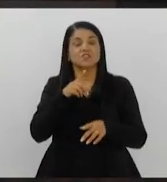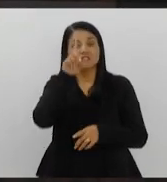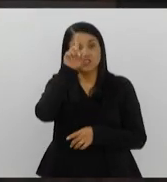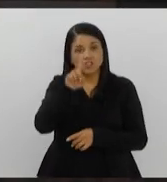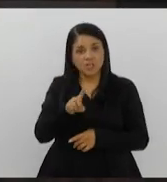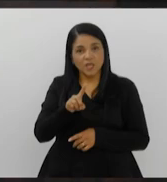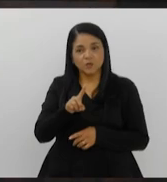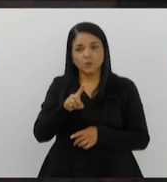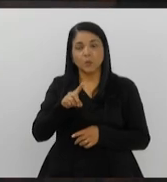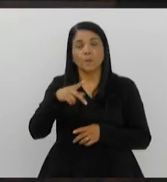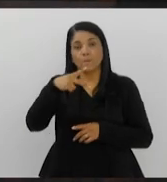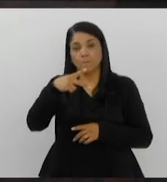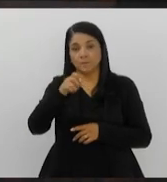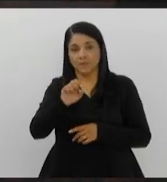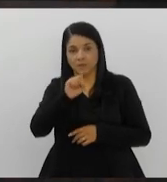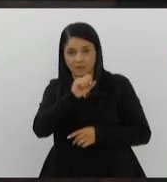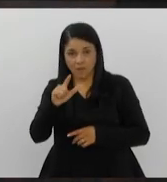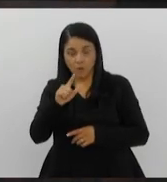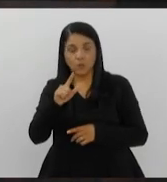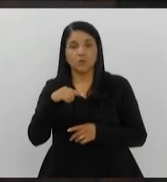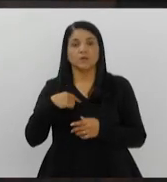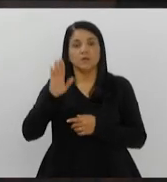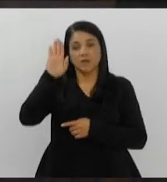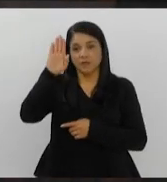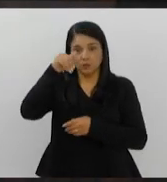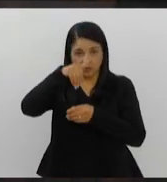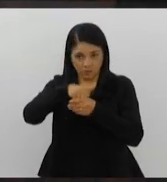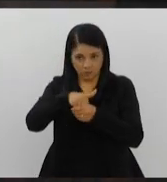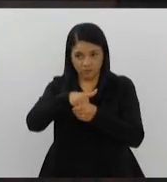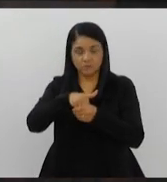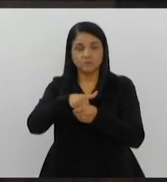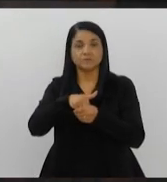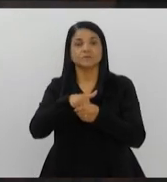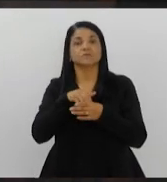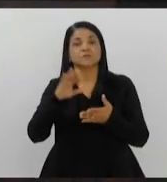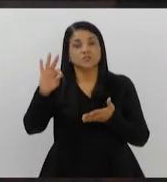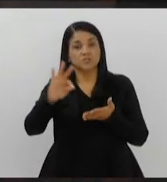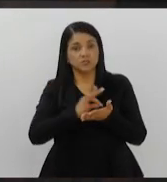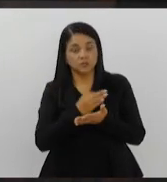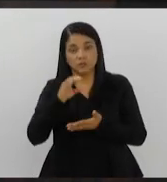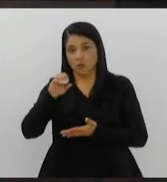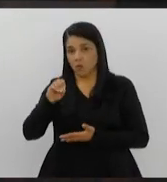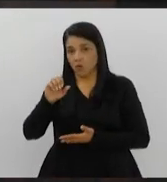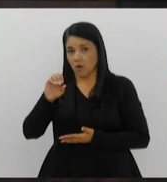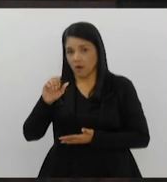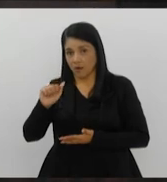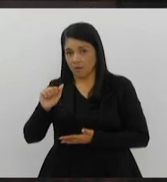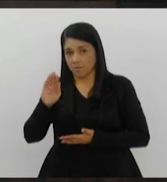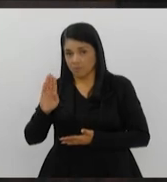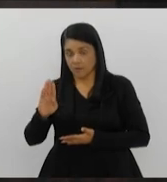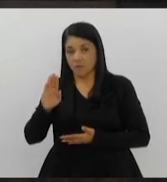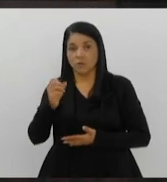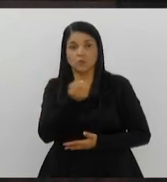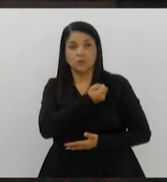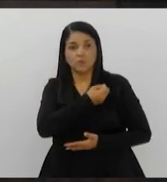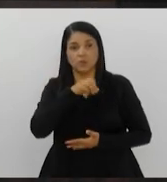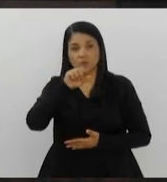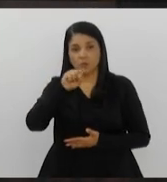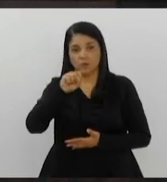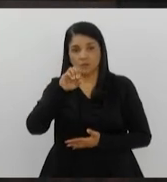e eleitoral inscrito na ordem advogado do Brasil so o número